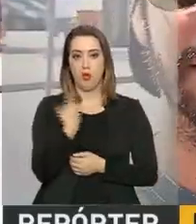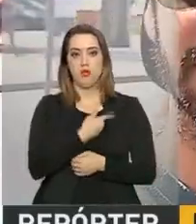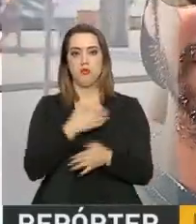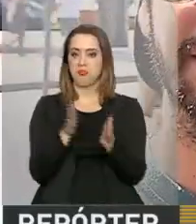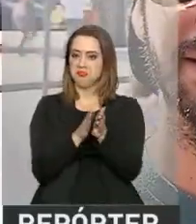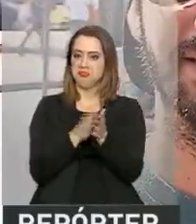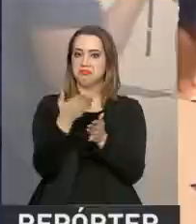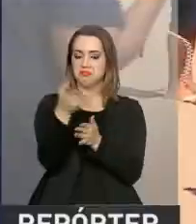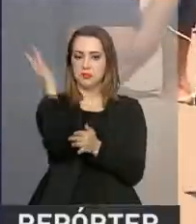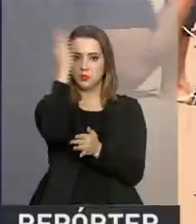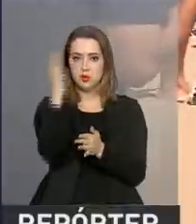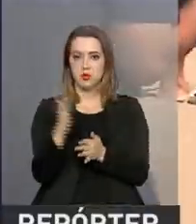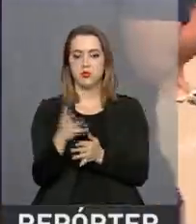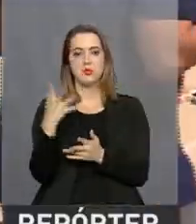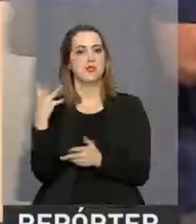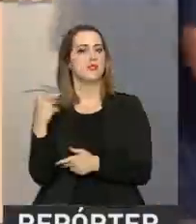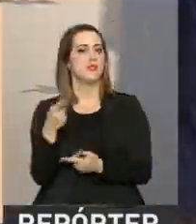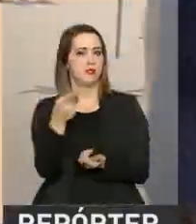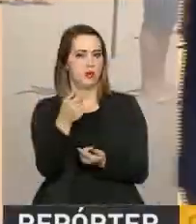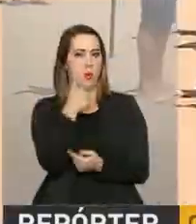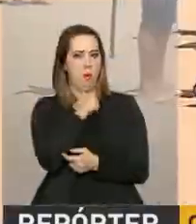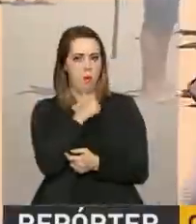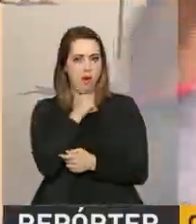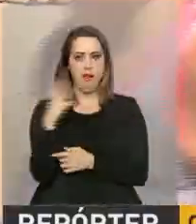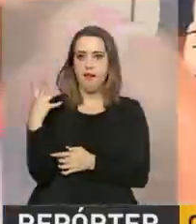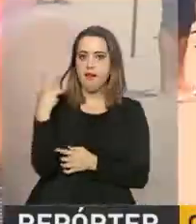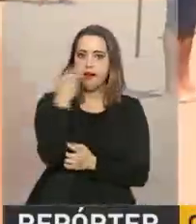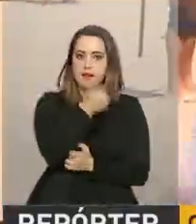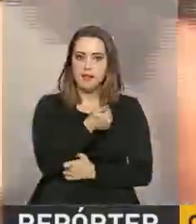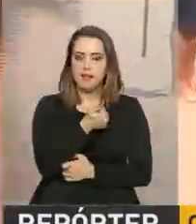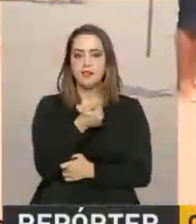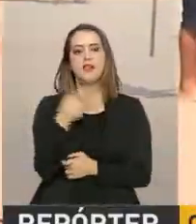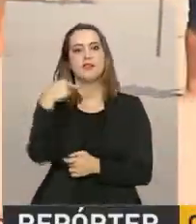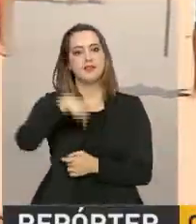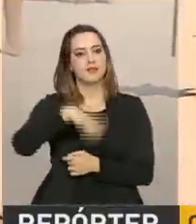organizar, tudo bárbaro. É lindo, ainda mais a gente vê isso no nosso país, é um sonho, né?